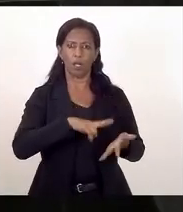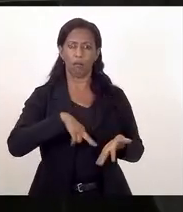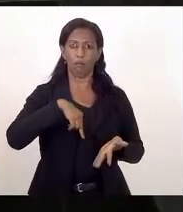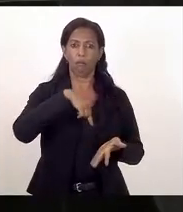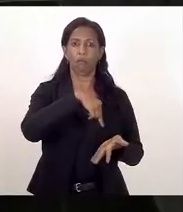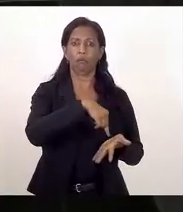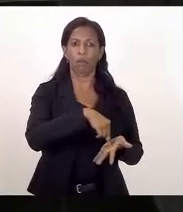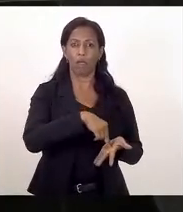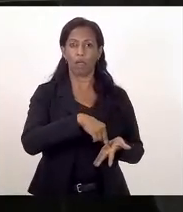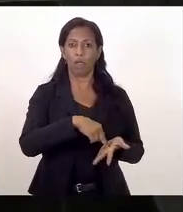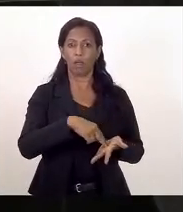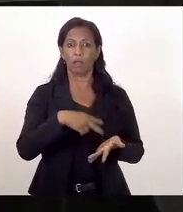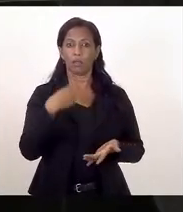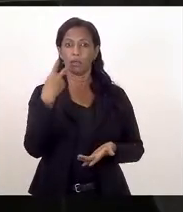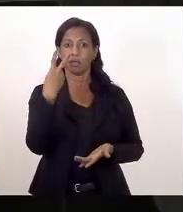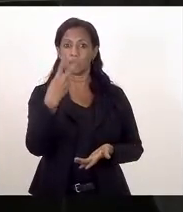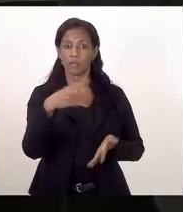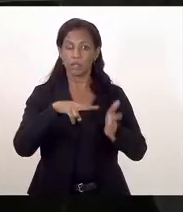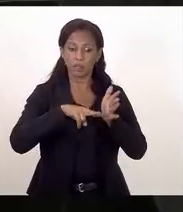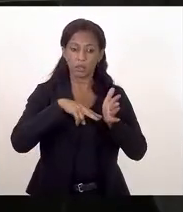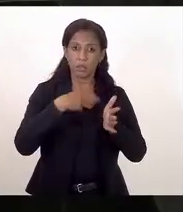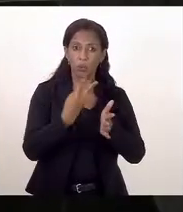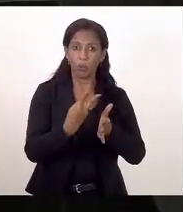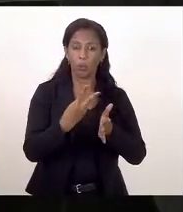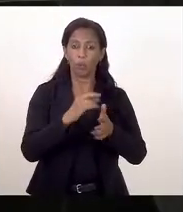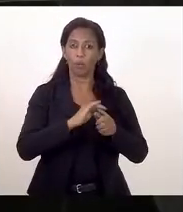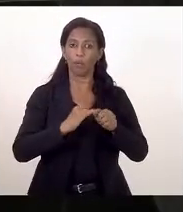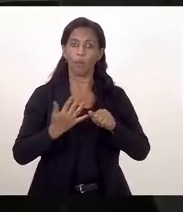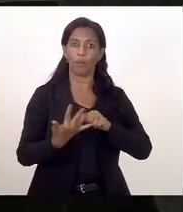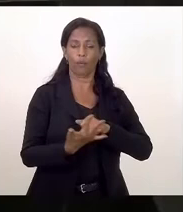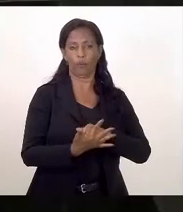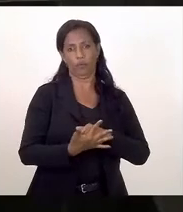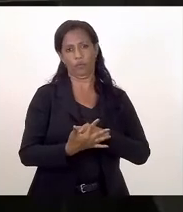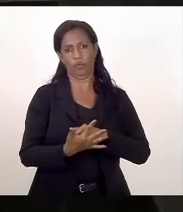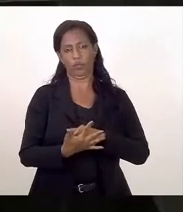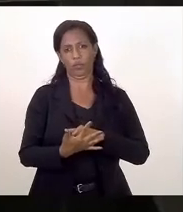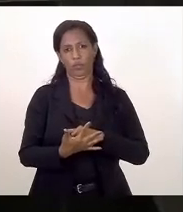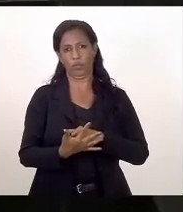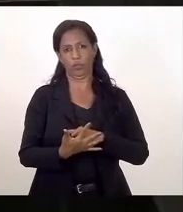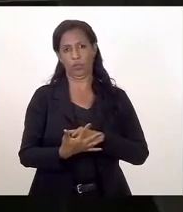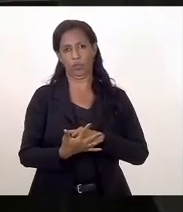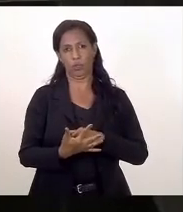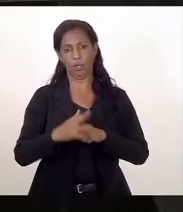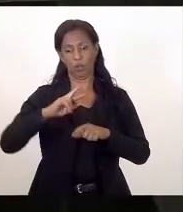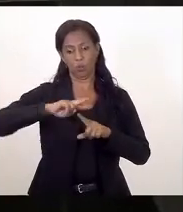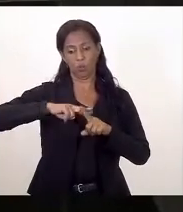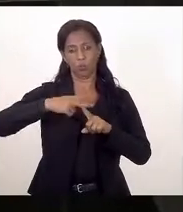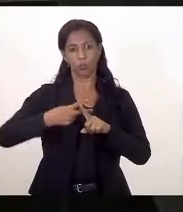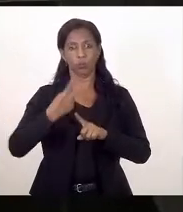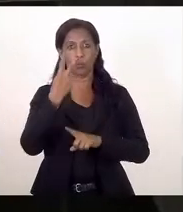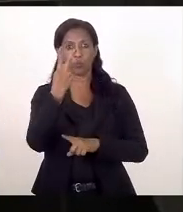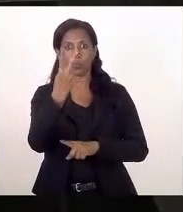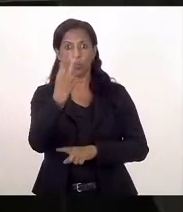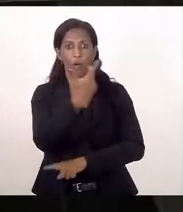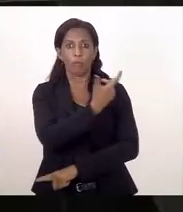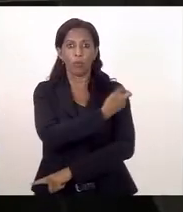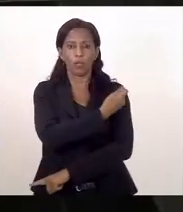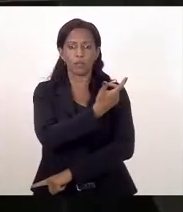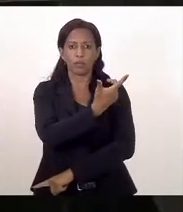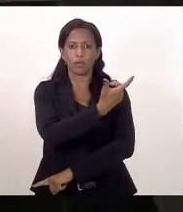segunda vez, pela segunda vez, e dupla, e com duas doses de vacina